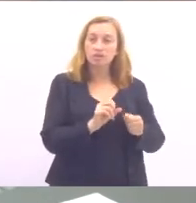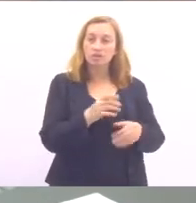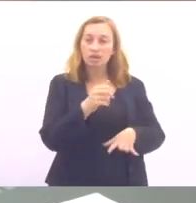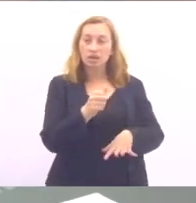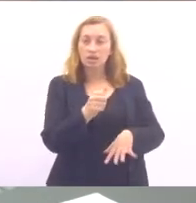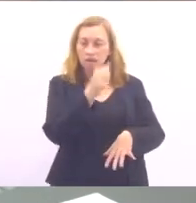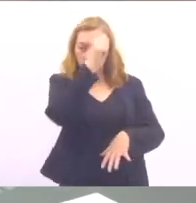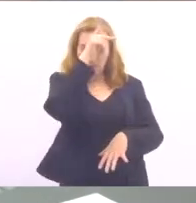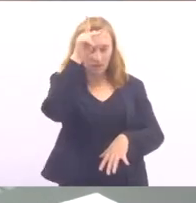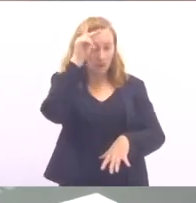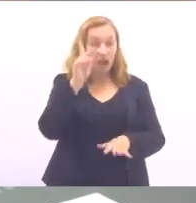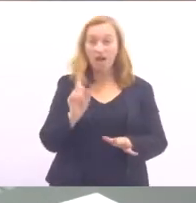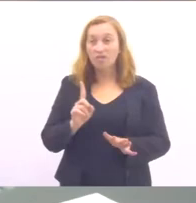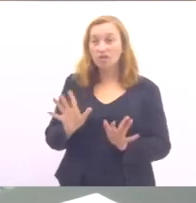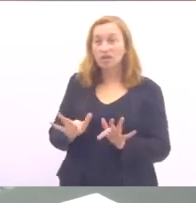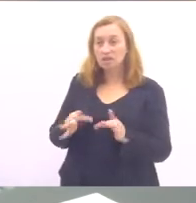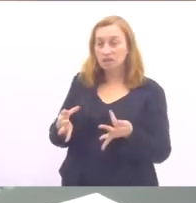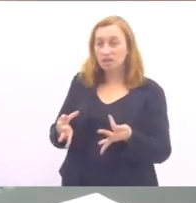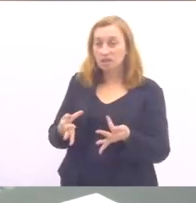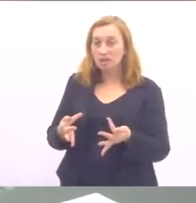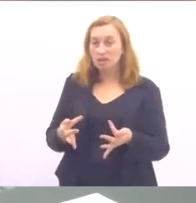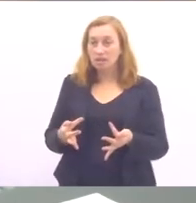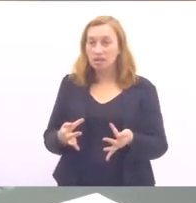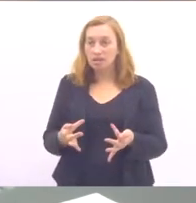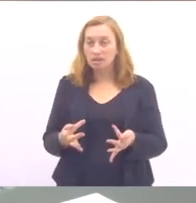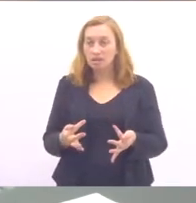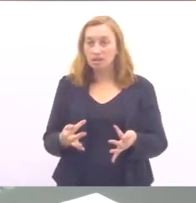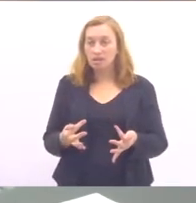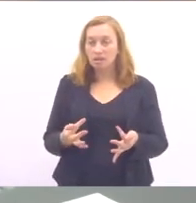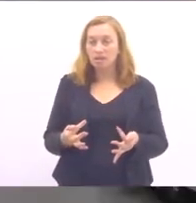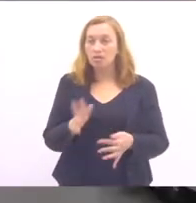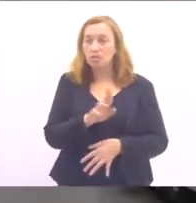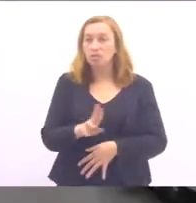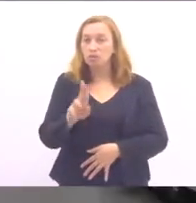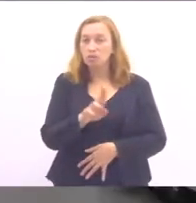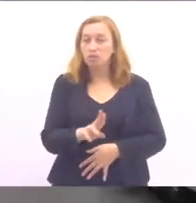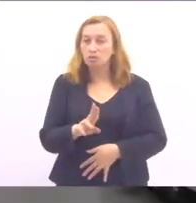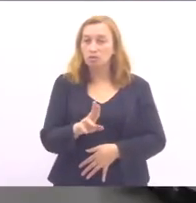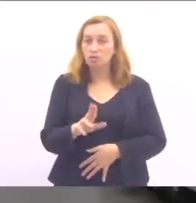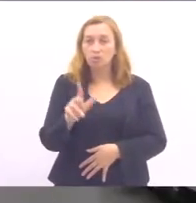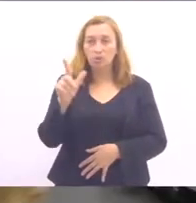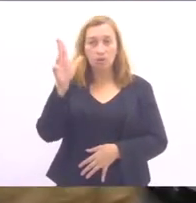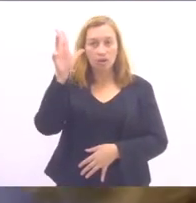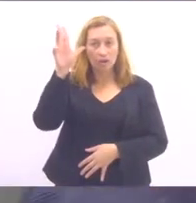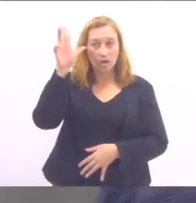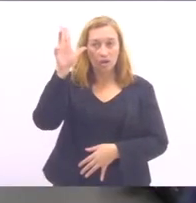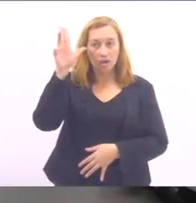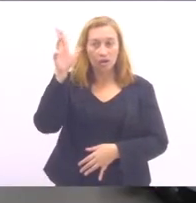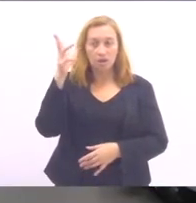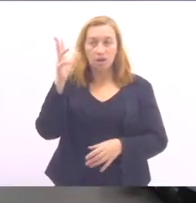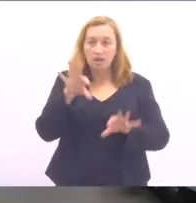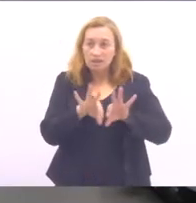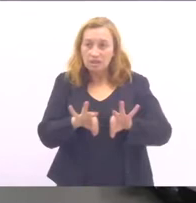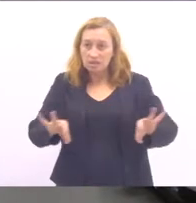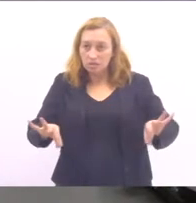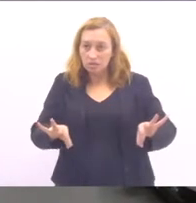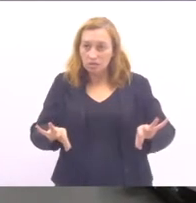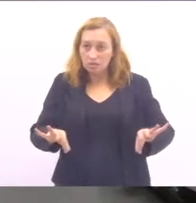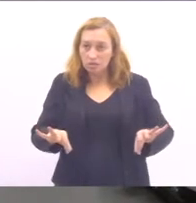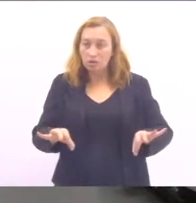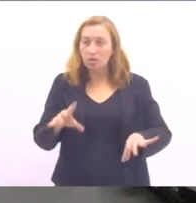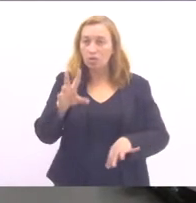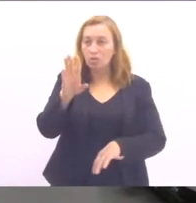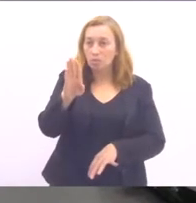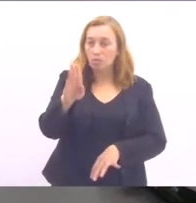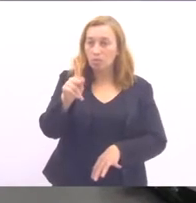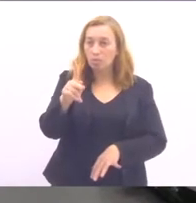foi simples. A gente usou a cenoura e o porrete, né? Então, a cenoura é: toma aqui um prêmio para